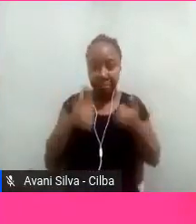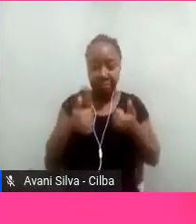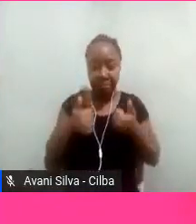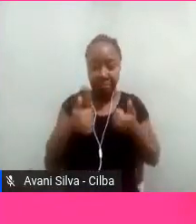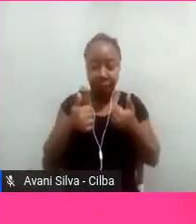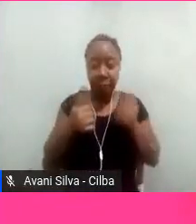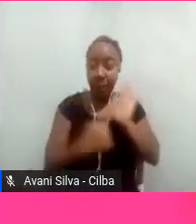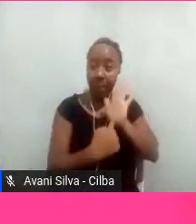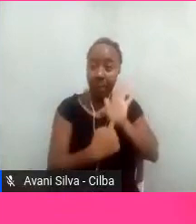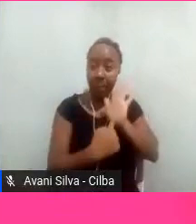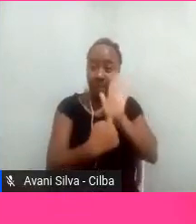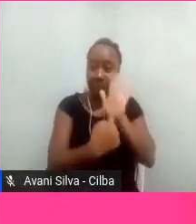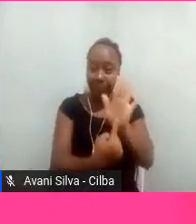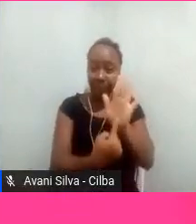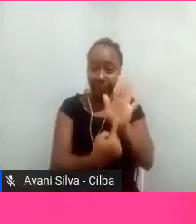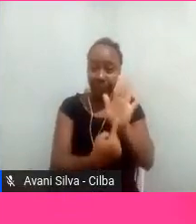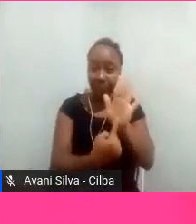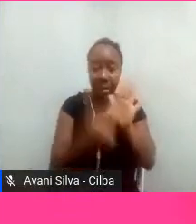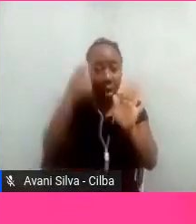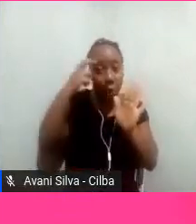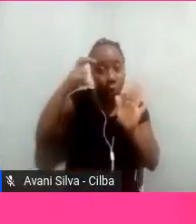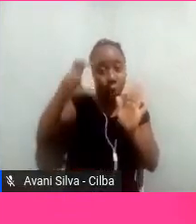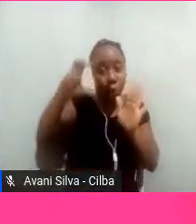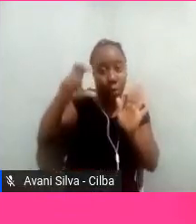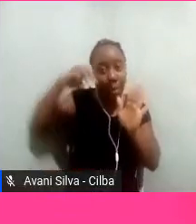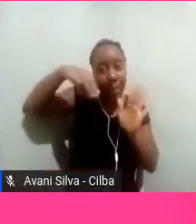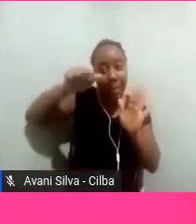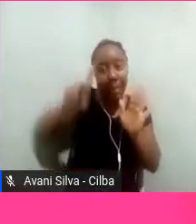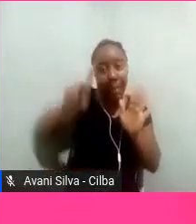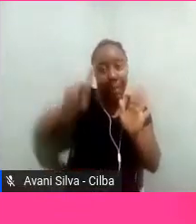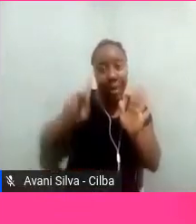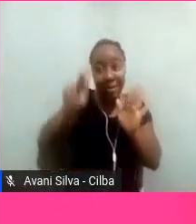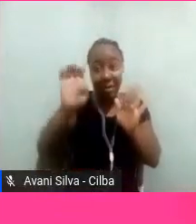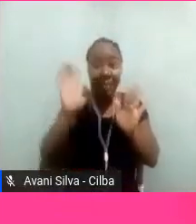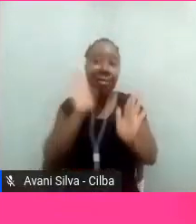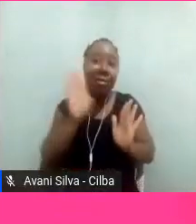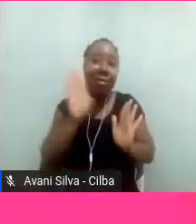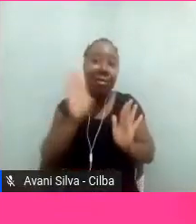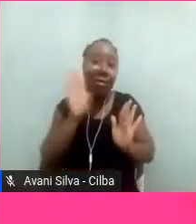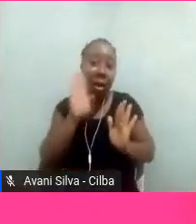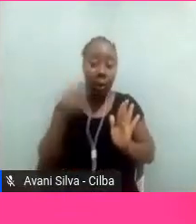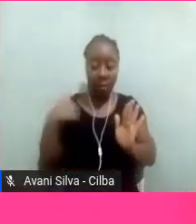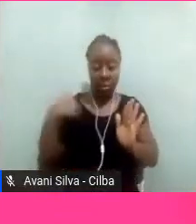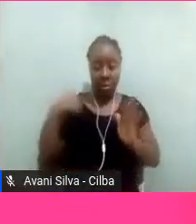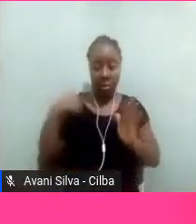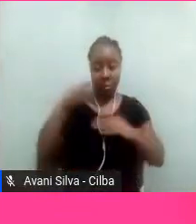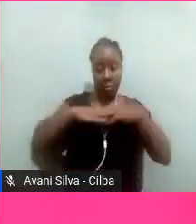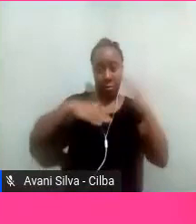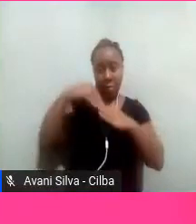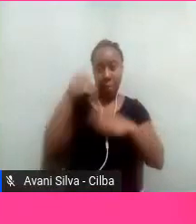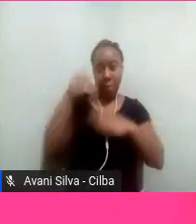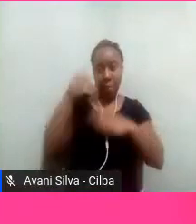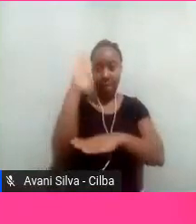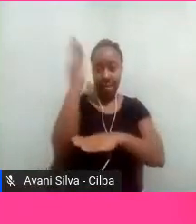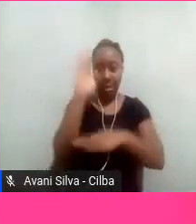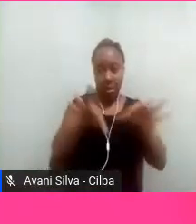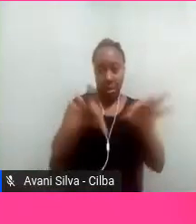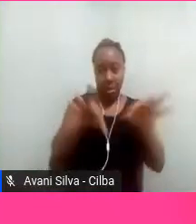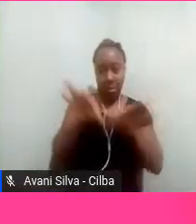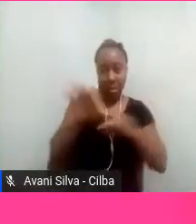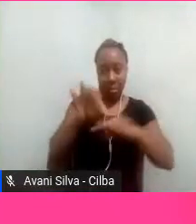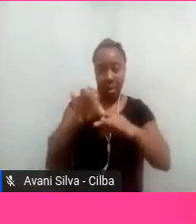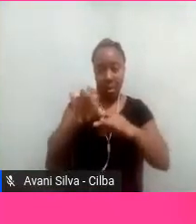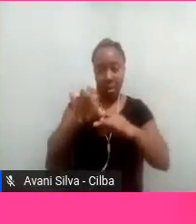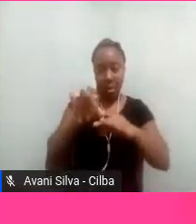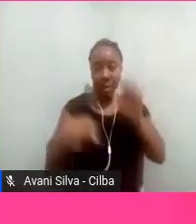como a cultura maker é legal, eu fiz essa madeira para justamente fazer isso, para poder apoiar na mesa, colocar